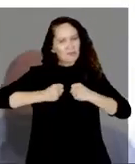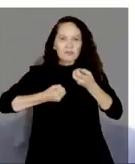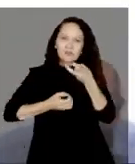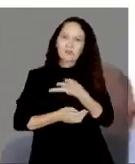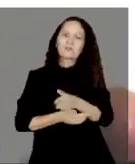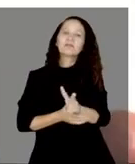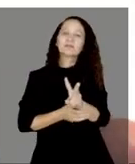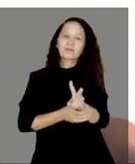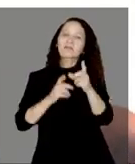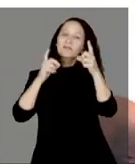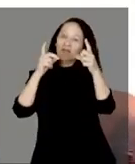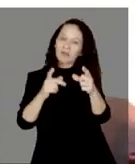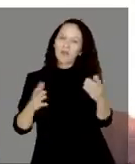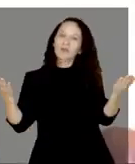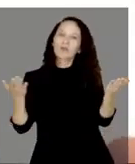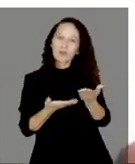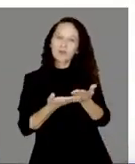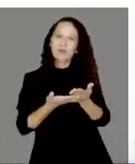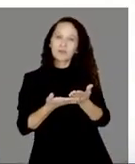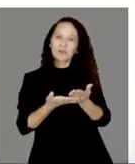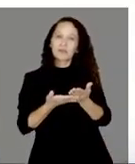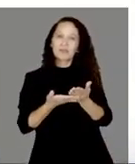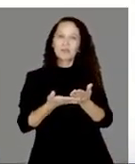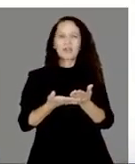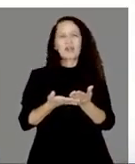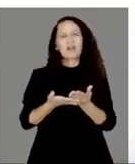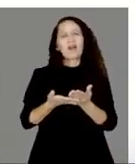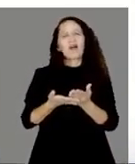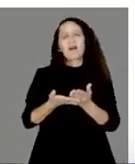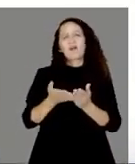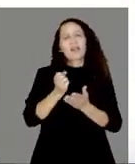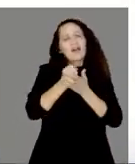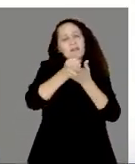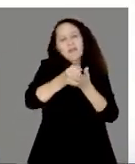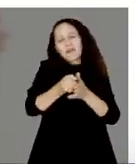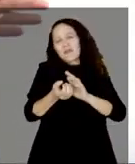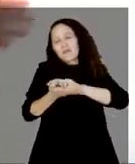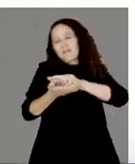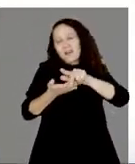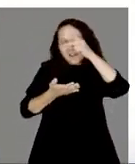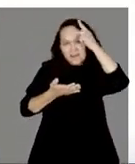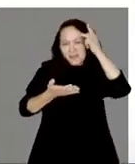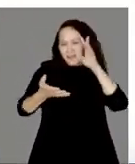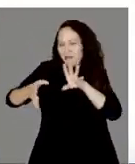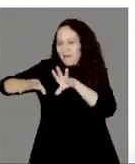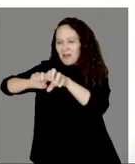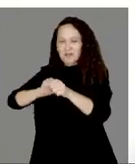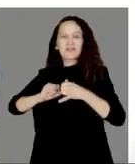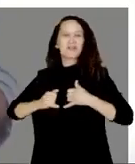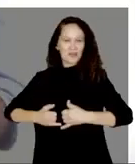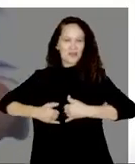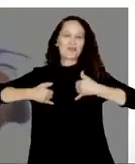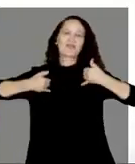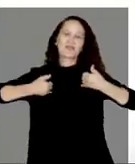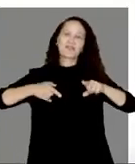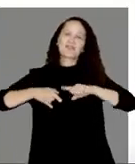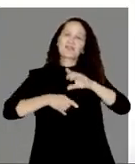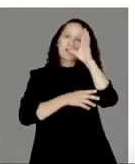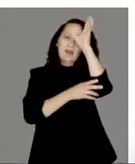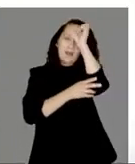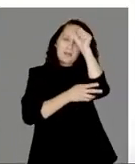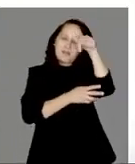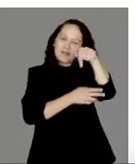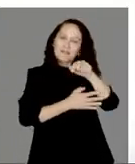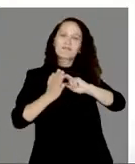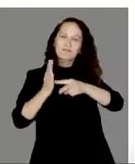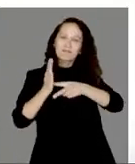Os companheiros da CUT e da Força. Chegou a hora, né? Eu estou com muita alegria aqui com vocês. Primeiro,